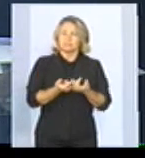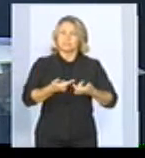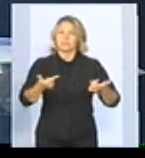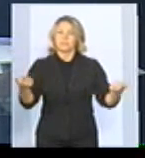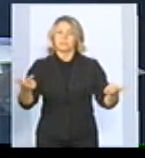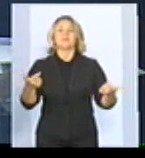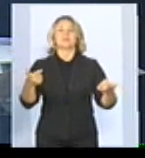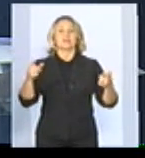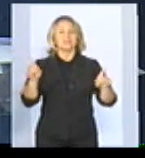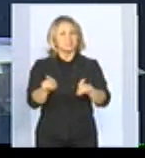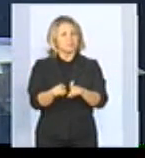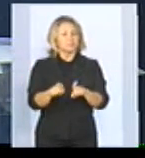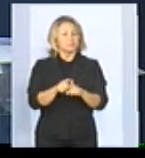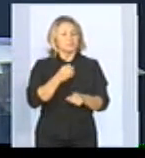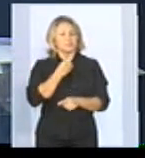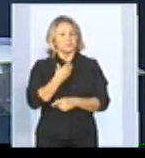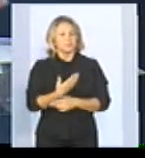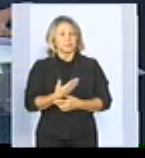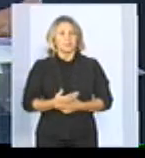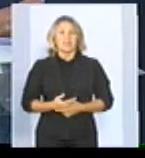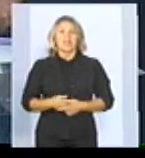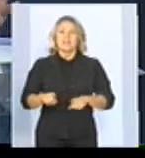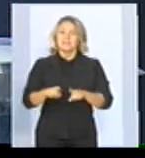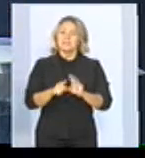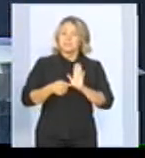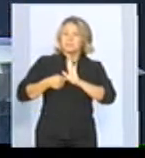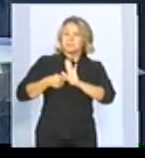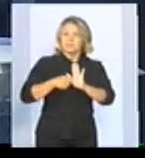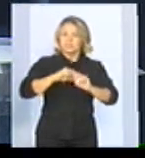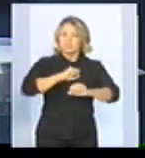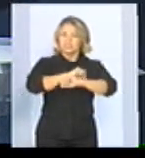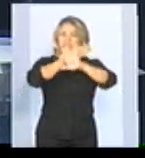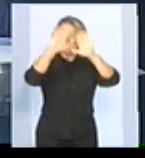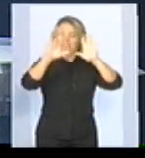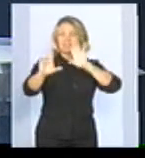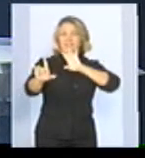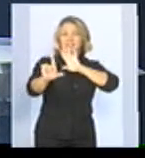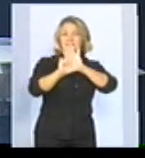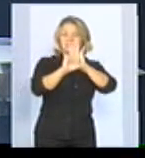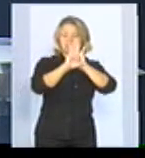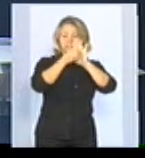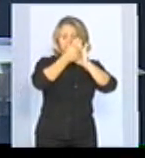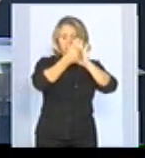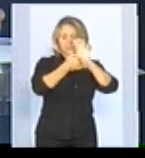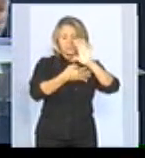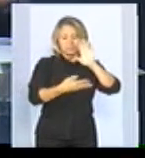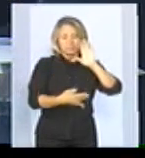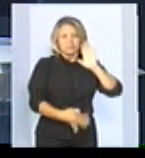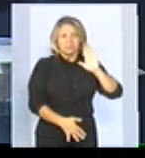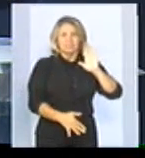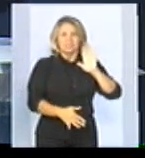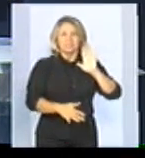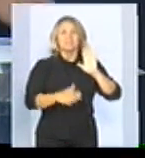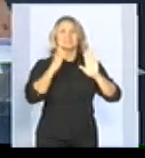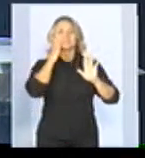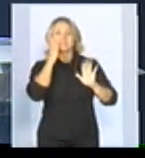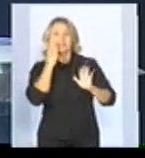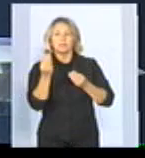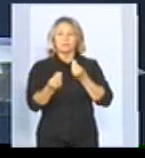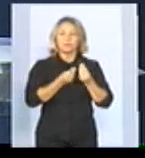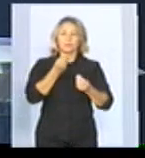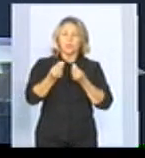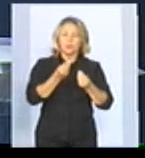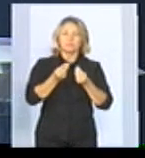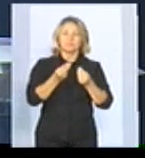também relevante que ela estabelece com clareza a lei ela segmenta a cadeia de valor e define a atribuição de programadores e